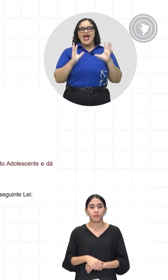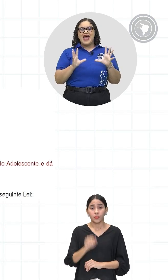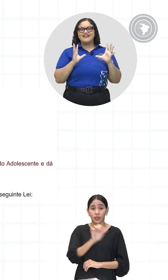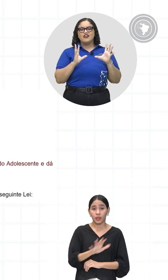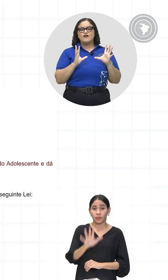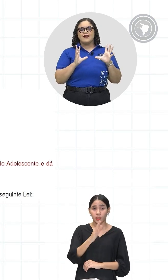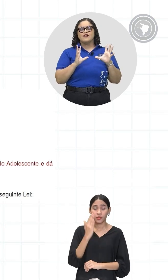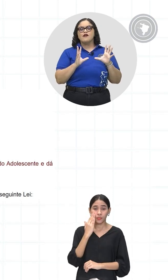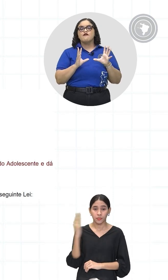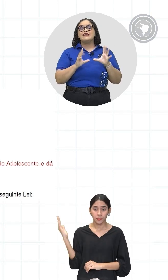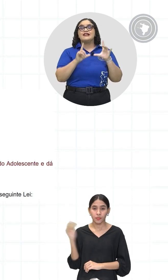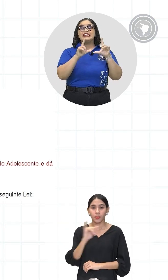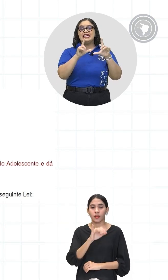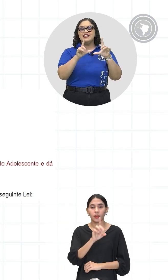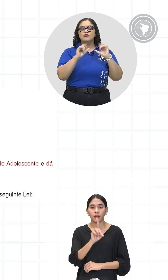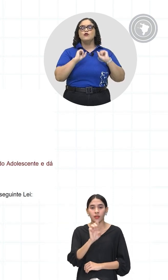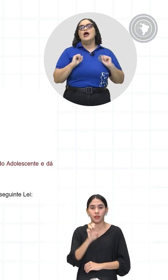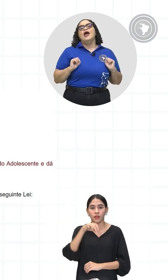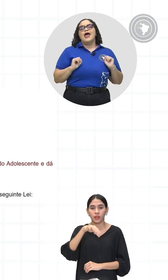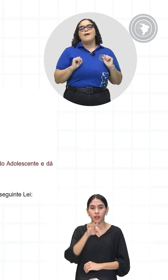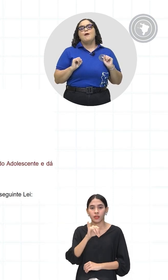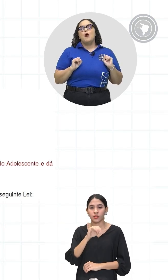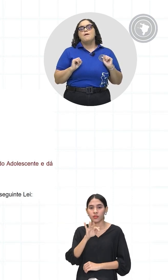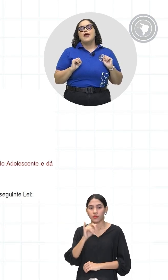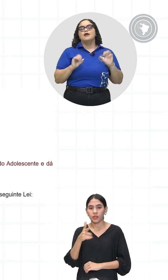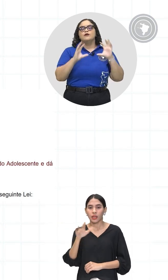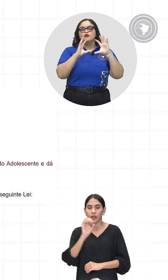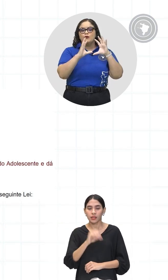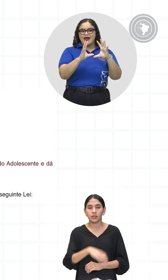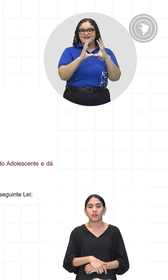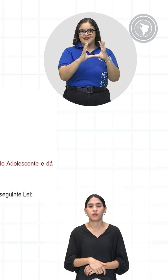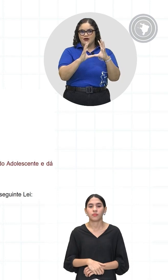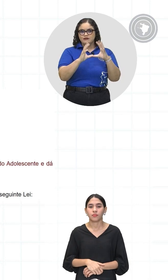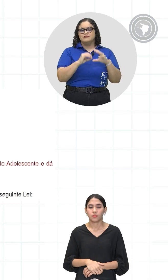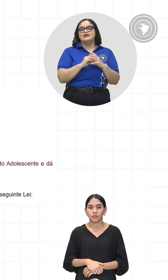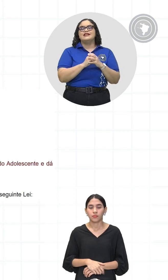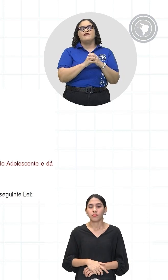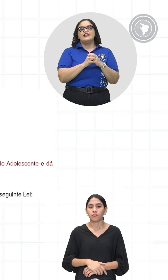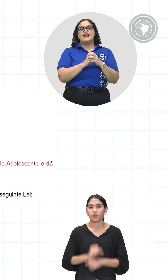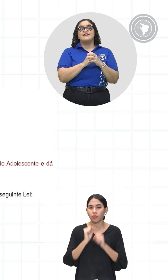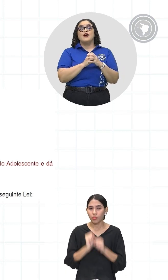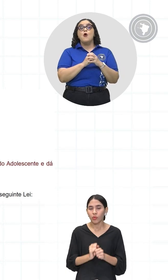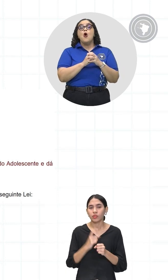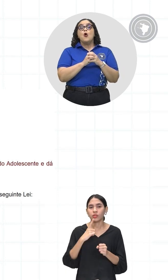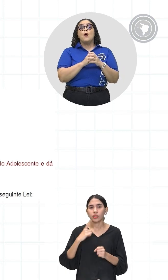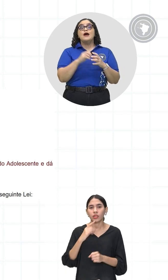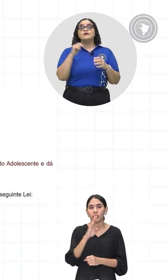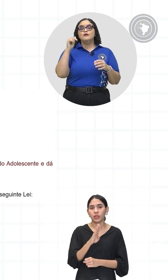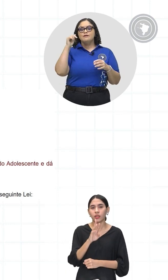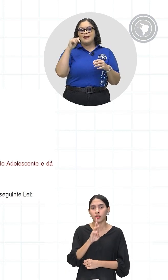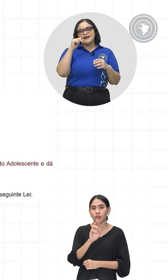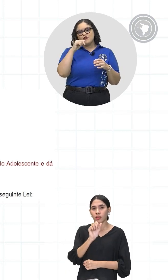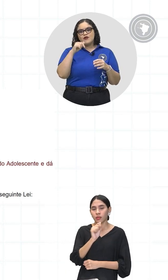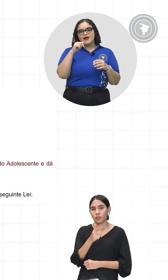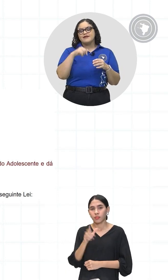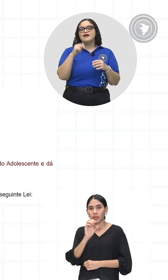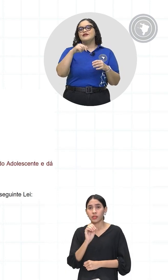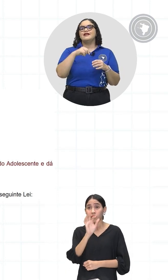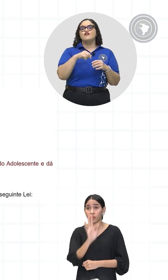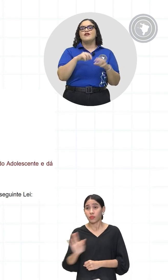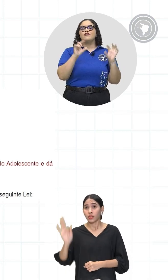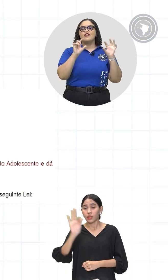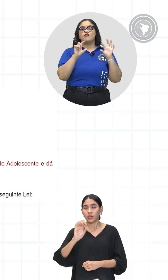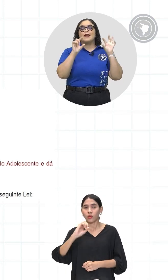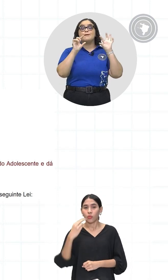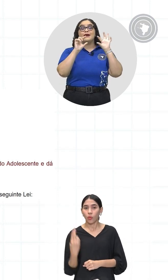identificação. Essa identificação é feita tanto por meio do brasão, né, da federação, quanto pela